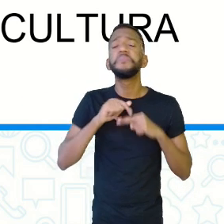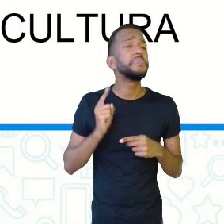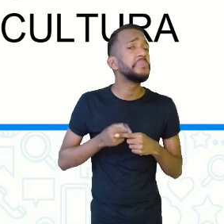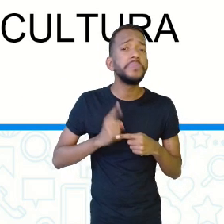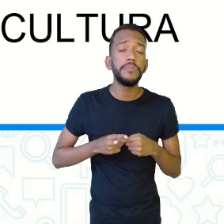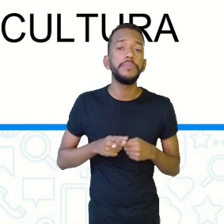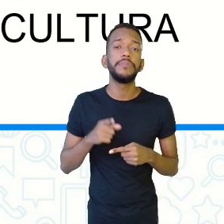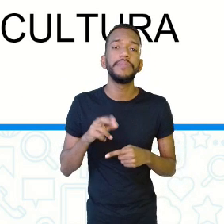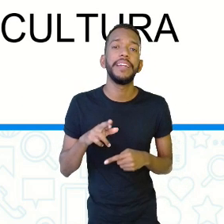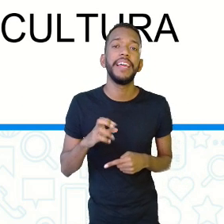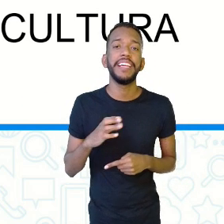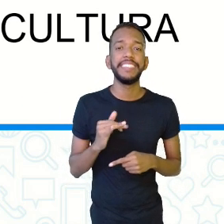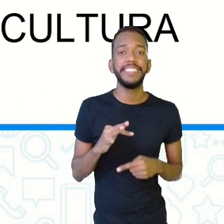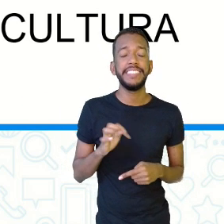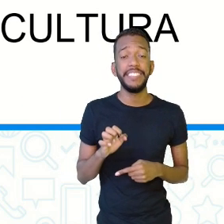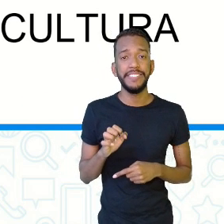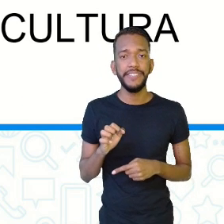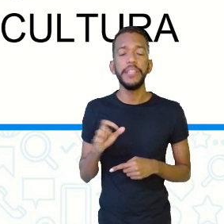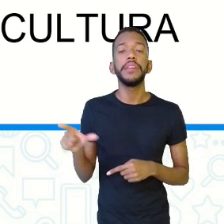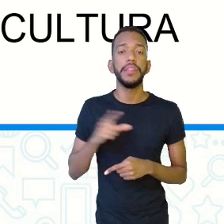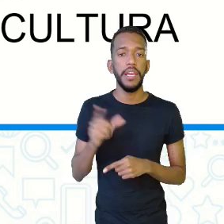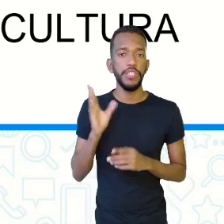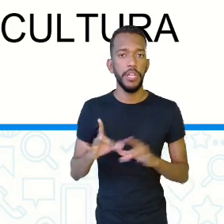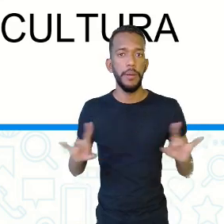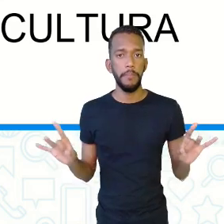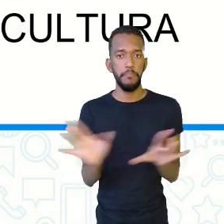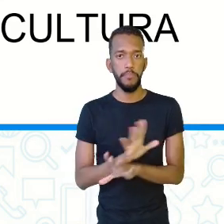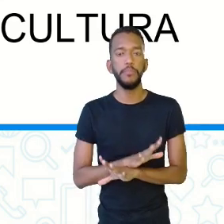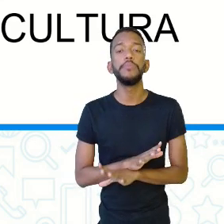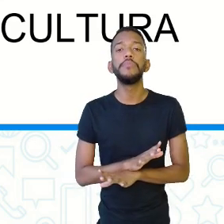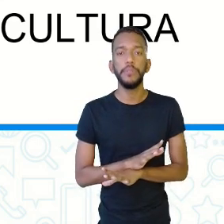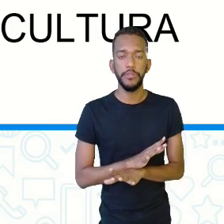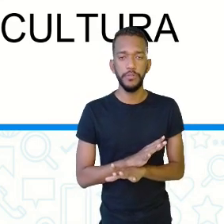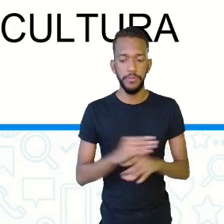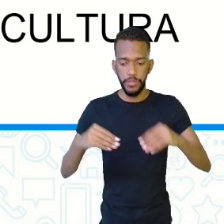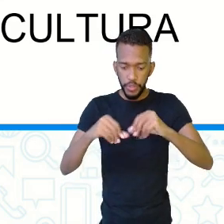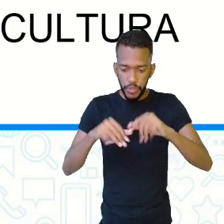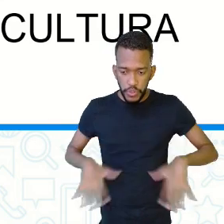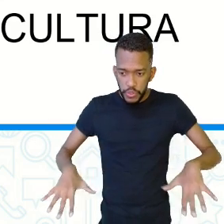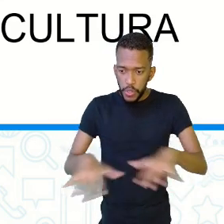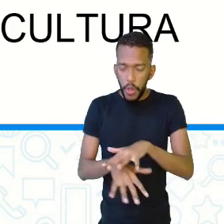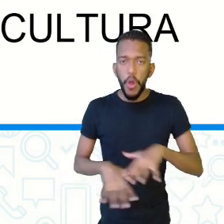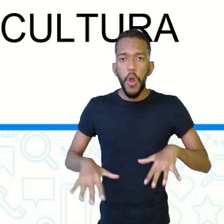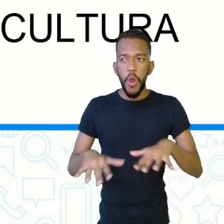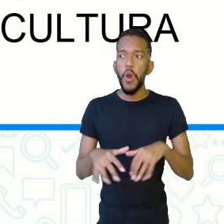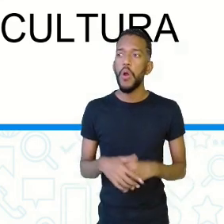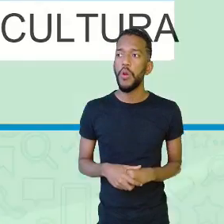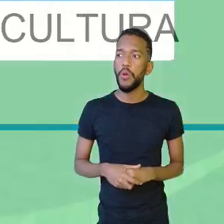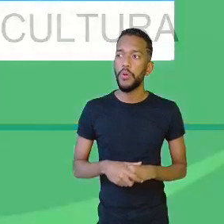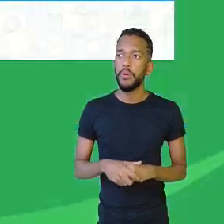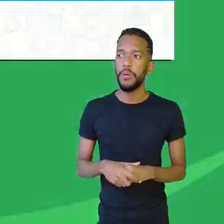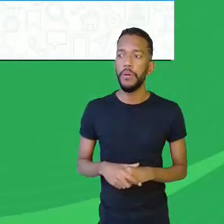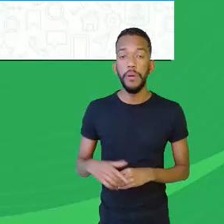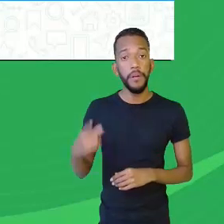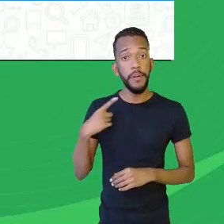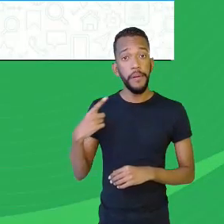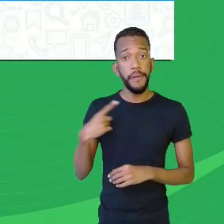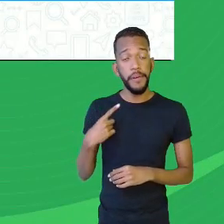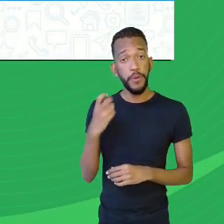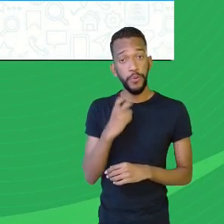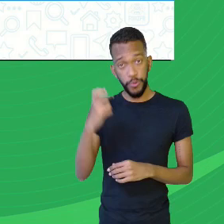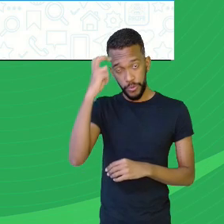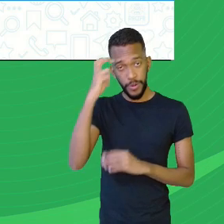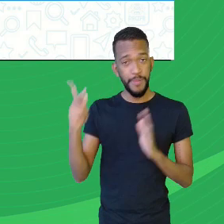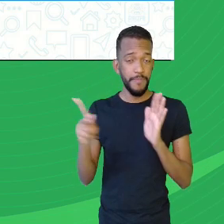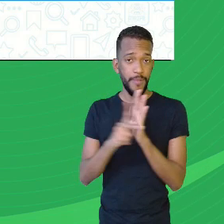da privilegiada posição, a questão do solo, que favorecia a cultura da cana-de-açúcar